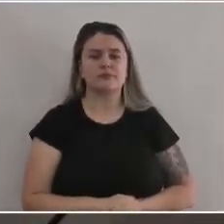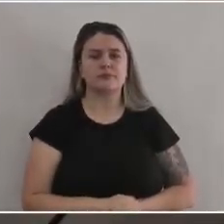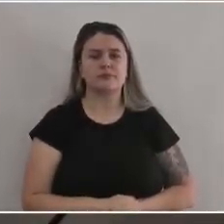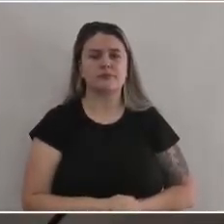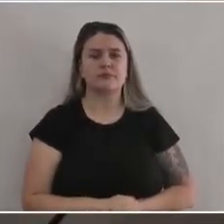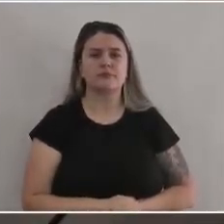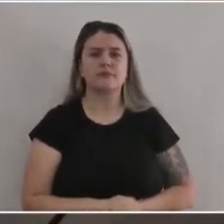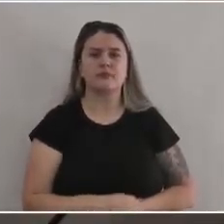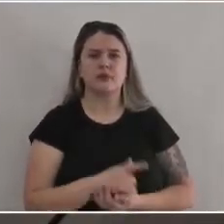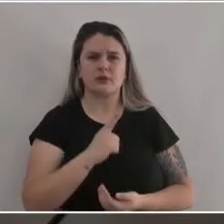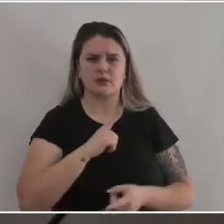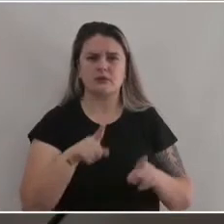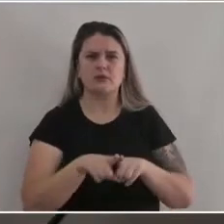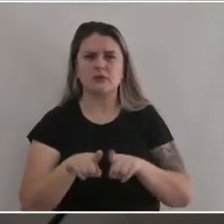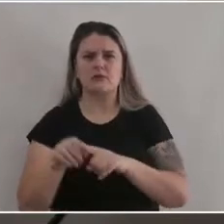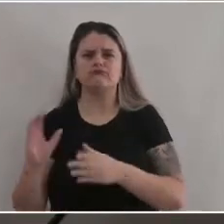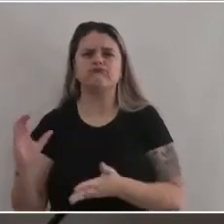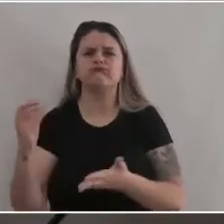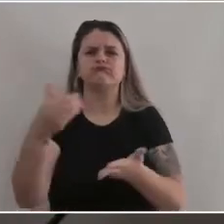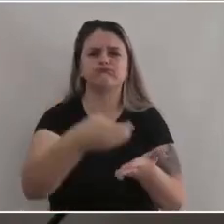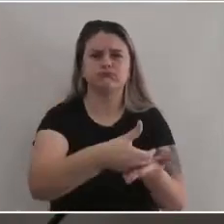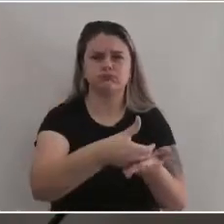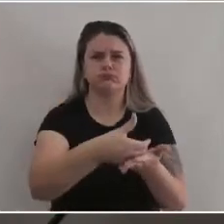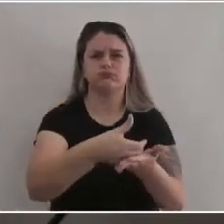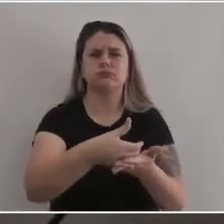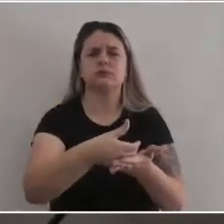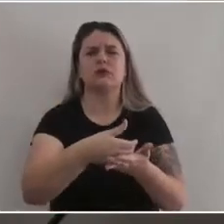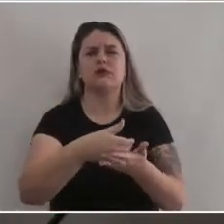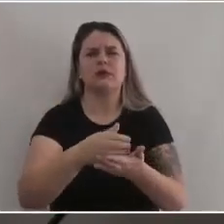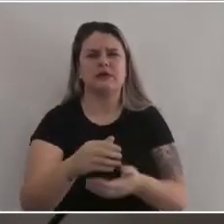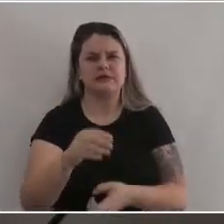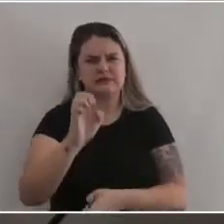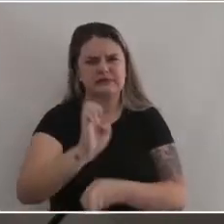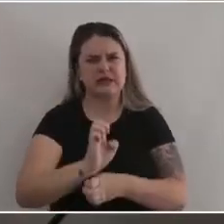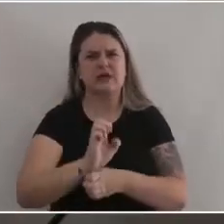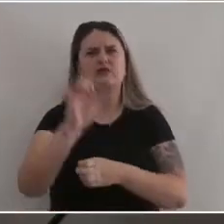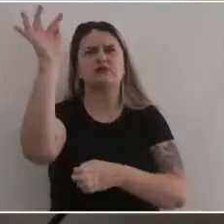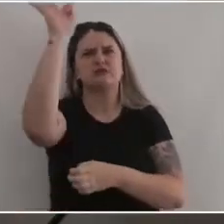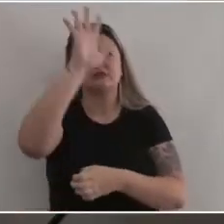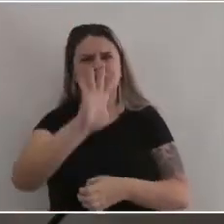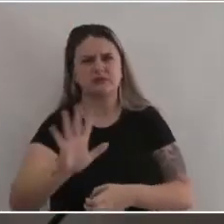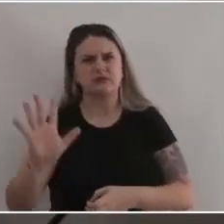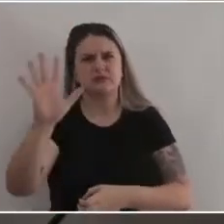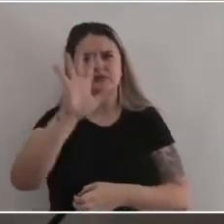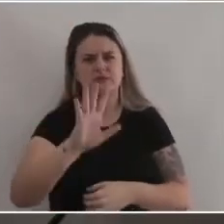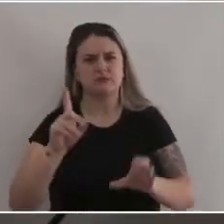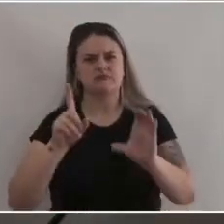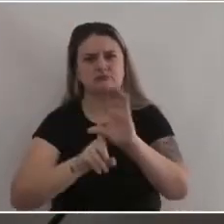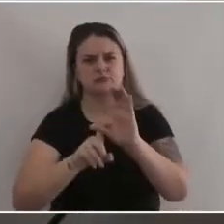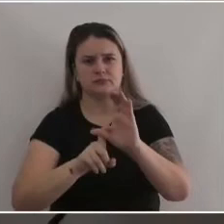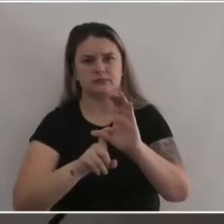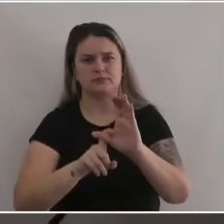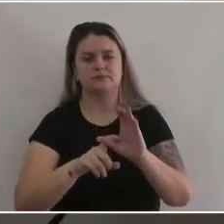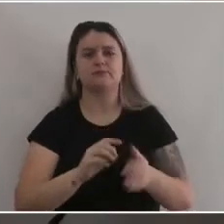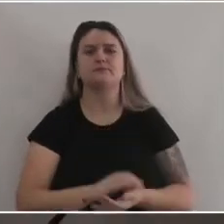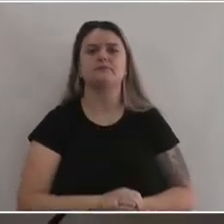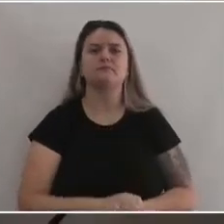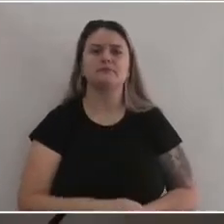Tivemos também as transferências correntes, transferências da União, transferências do Estado e convênios.